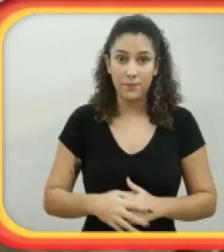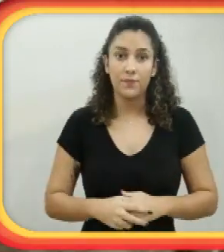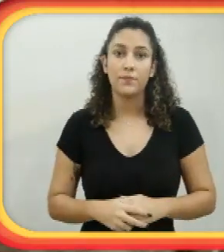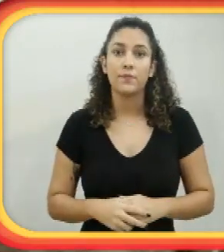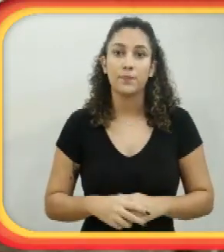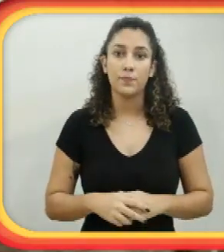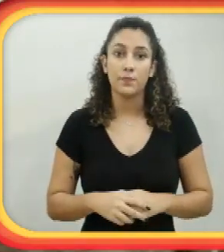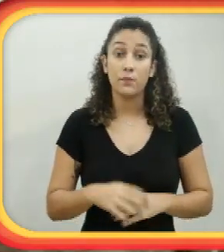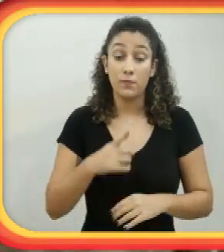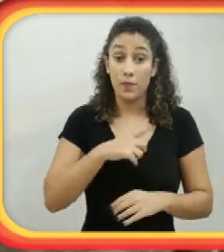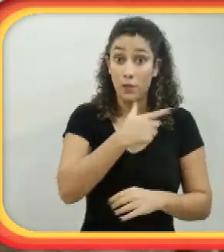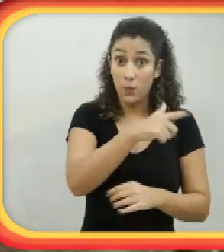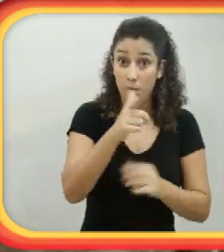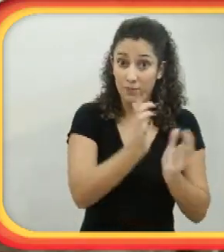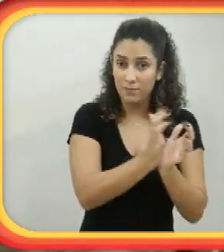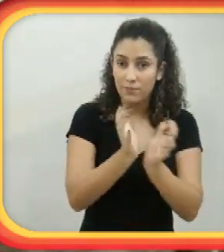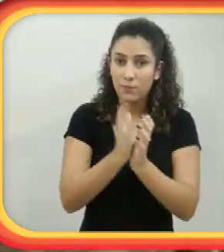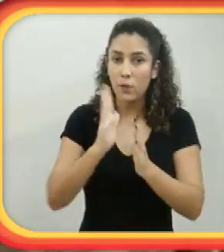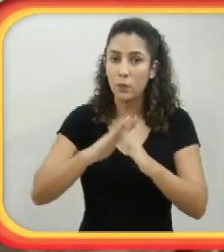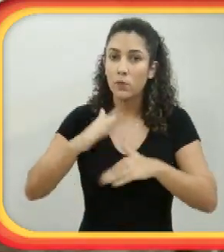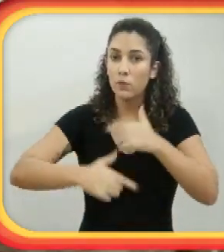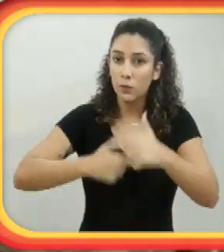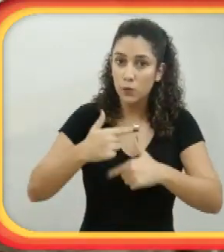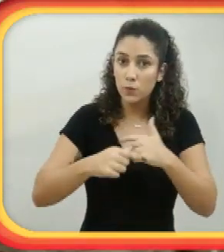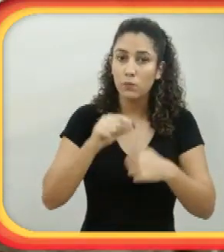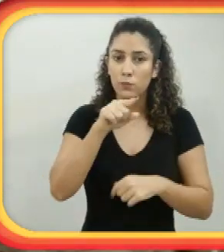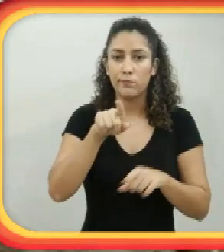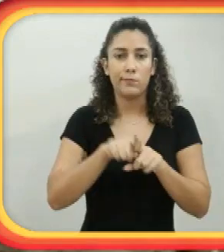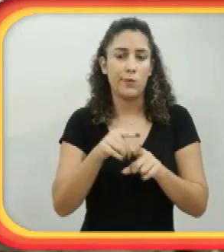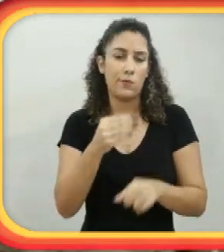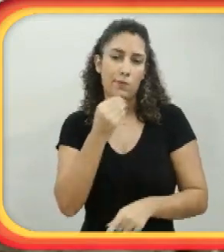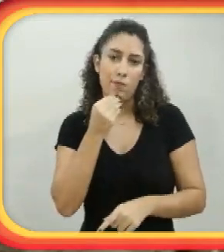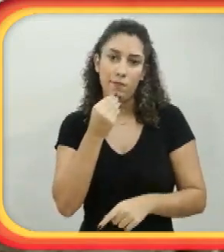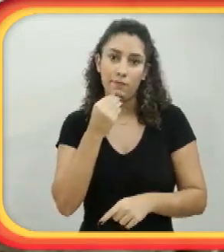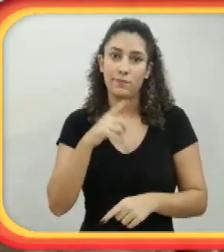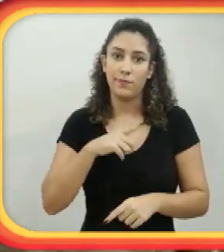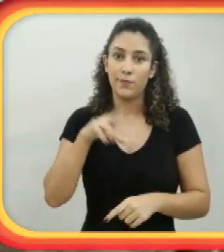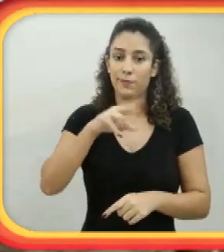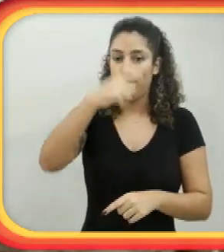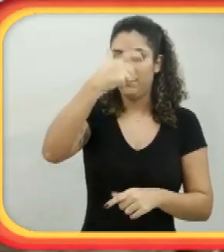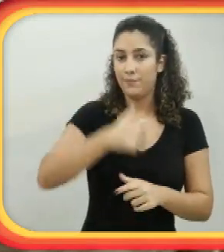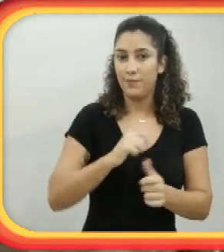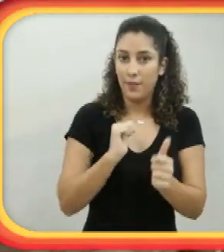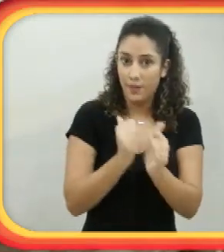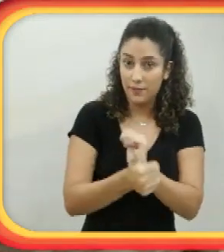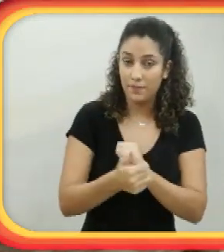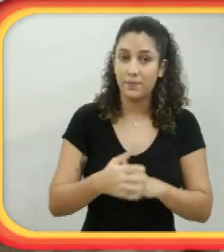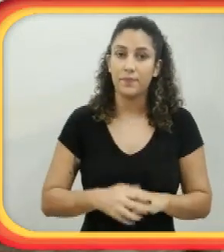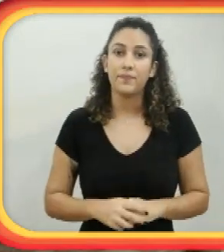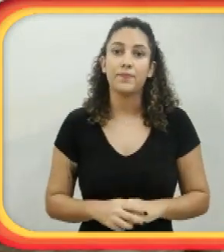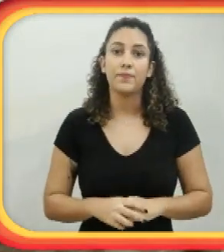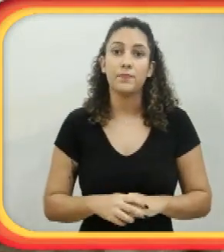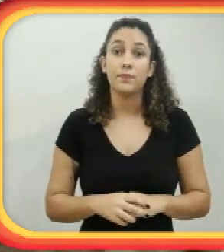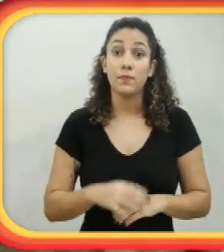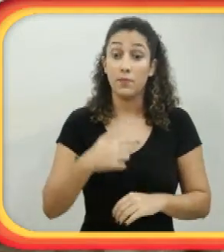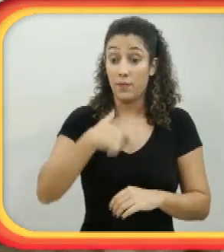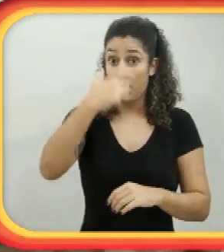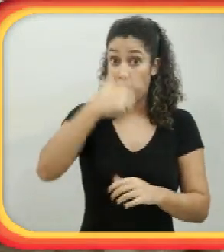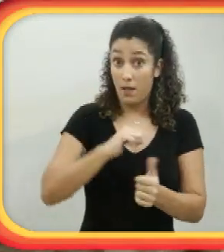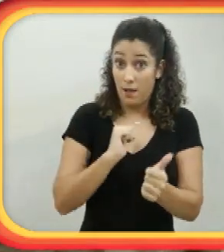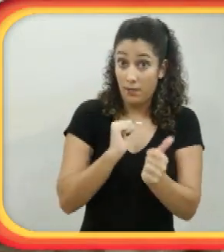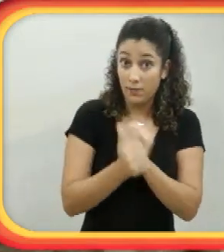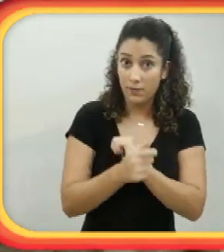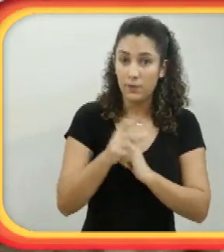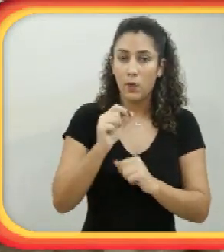na espinha, que faz com que a pessoa basicamente não consegue manter o corpo reto. Então, são categorias